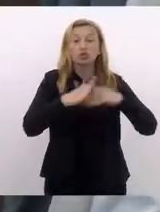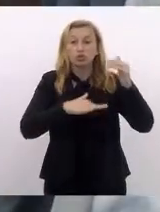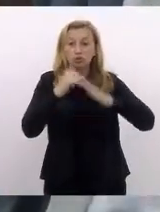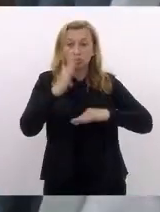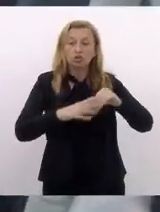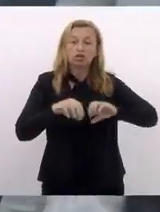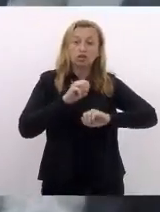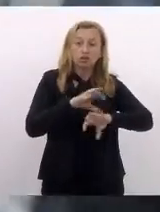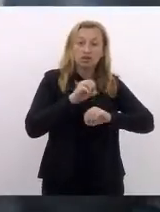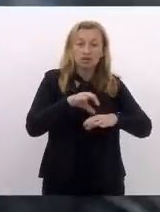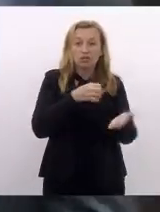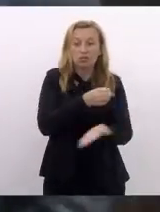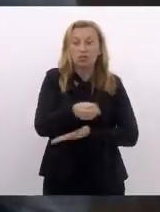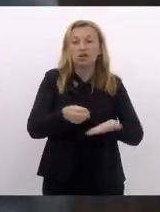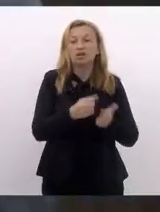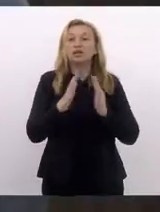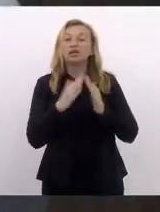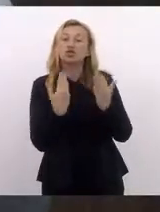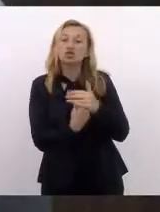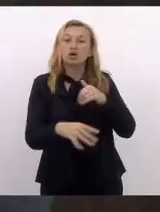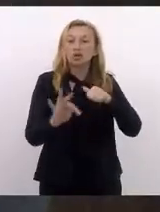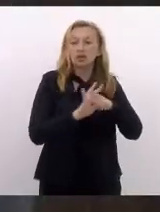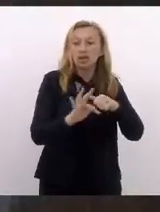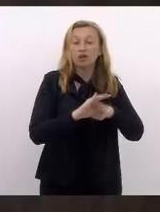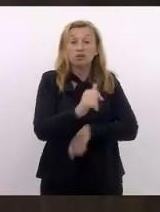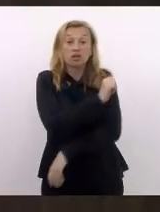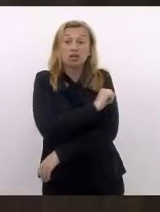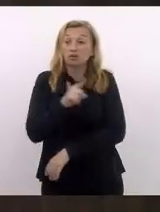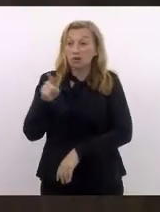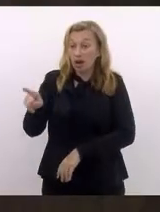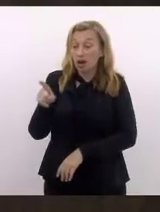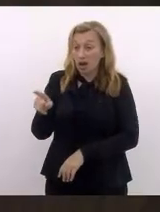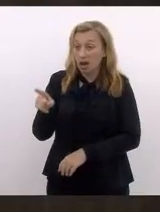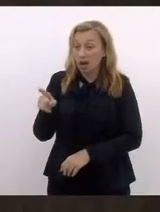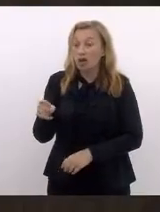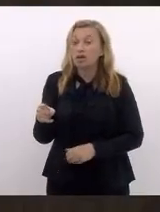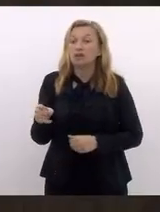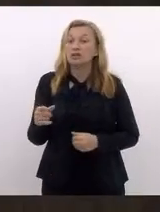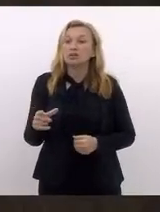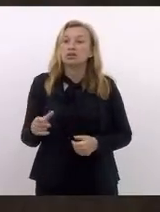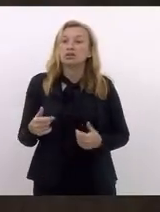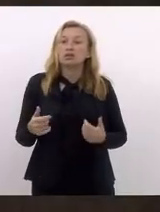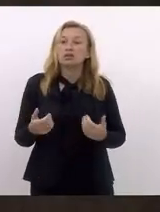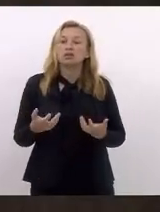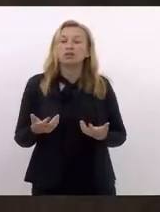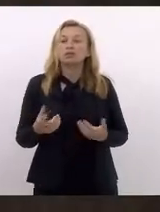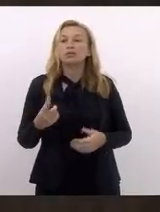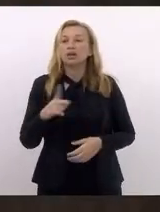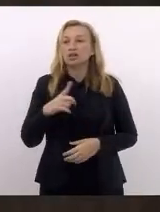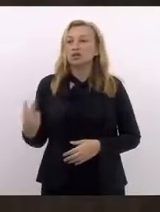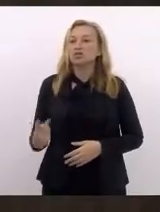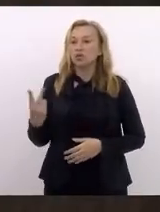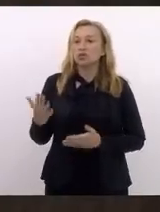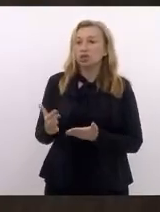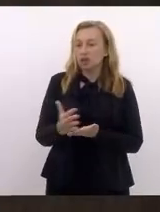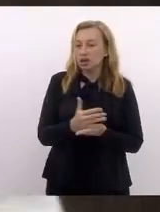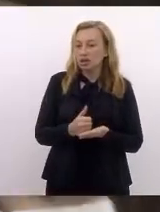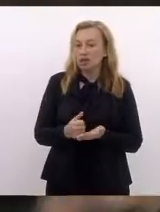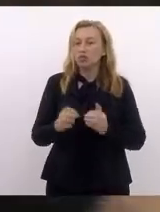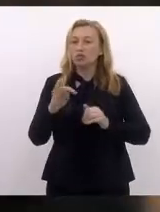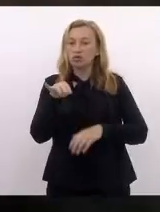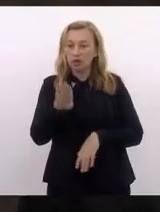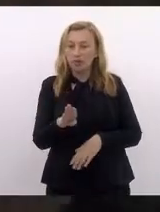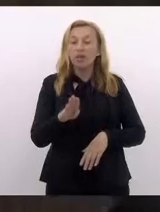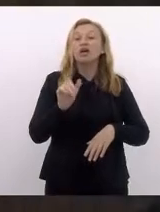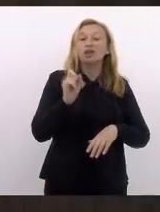profissionais da Educação Básica da Faetec os alunos da Faetec conta no centro escolar para apurar os valores que o estado recebe fundar é